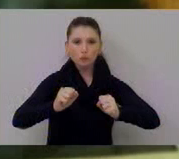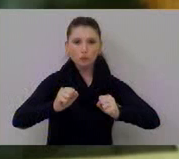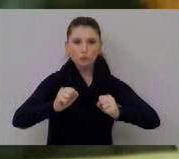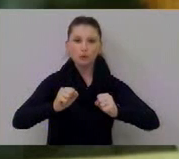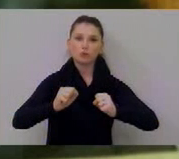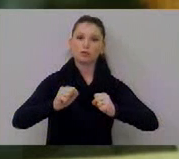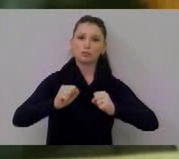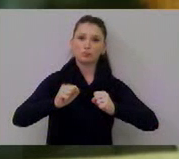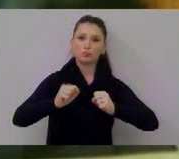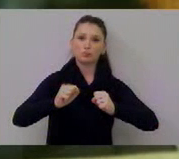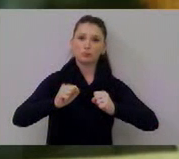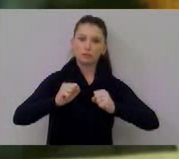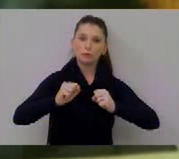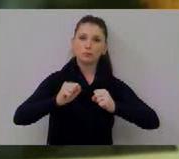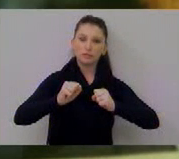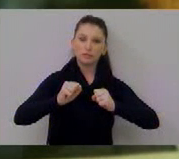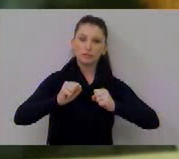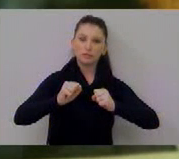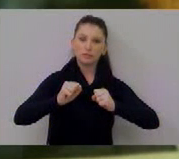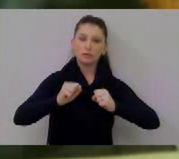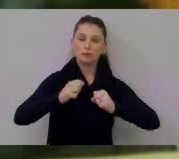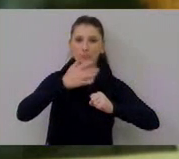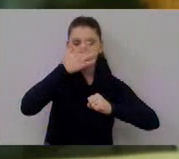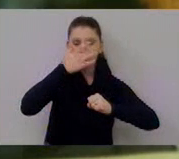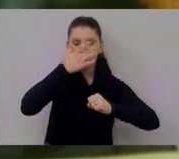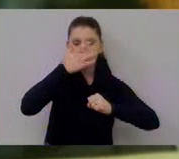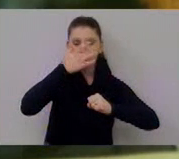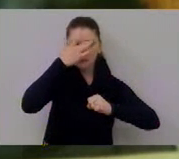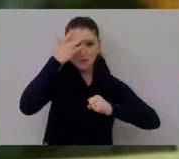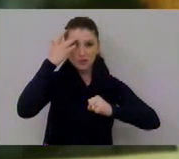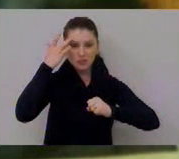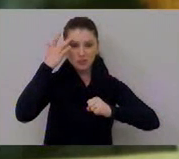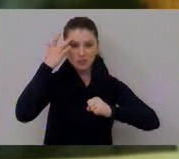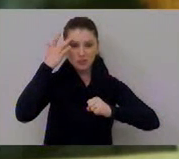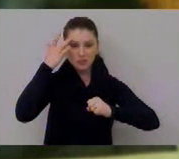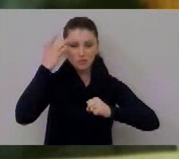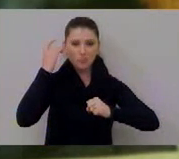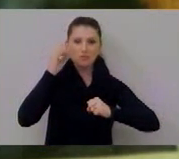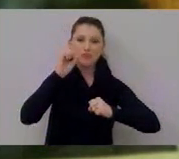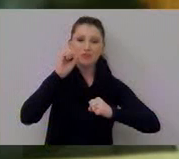Uma vida dedicada ao trabalho político